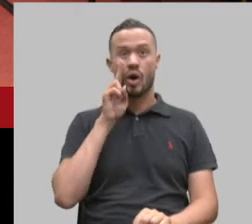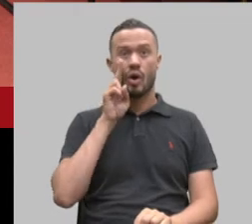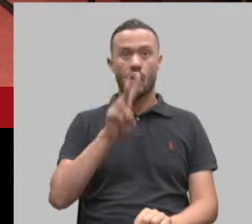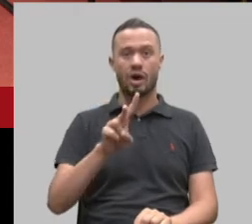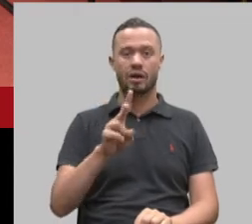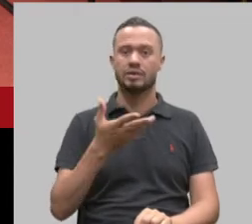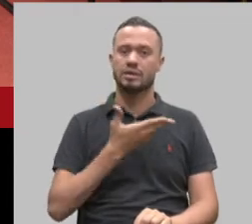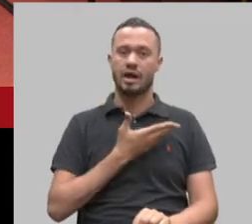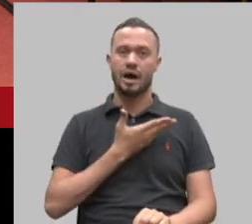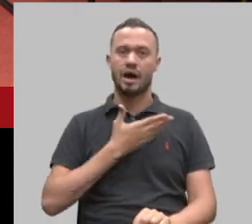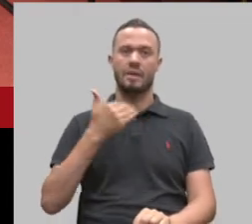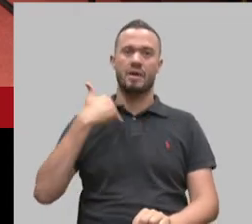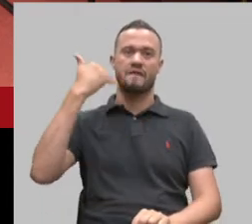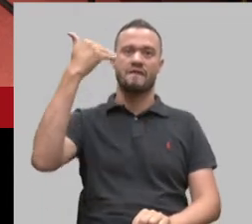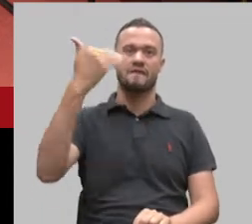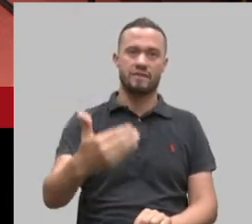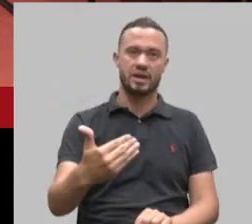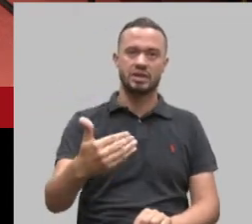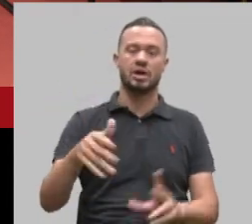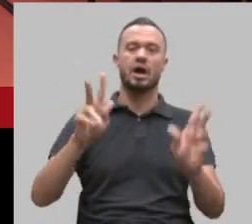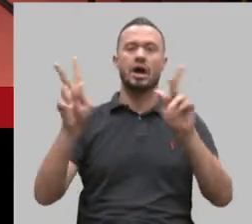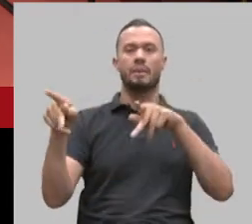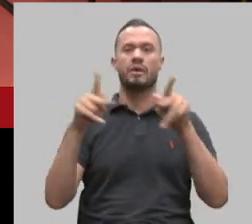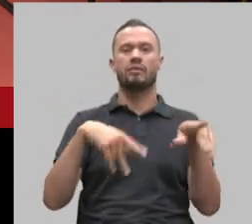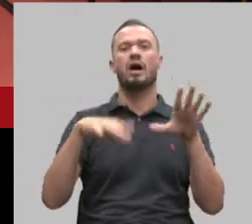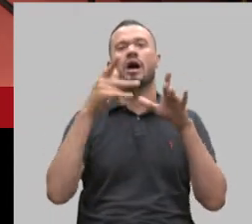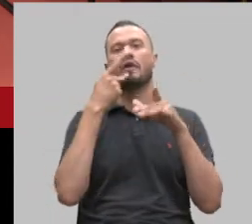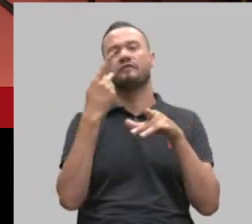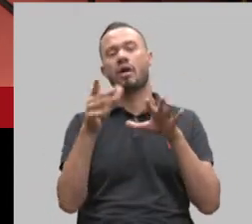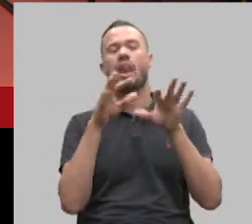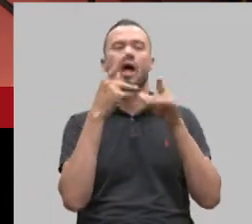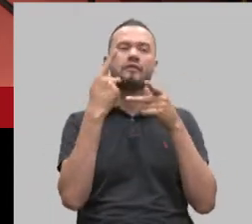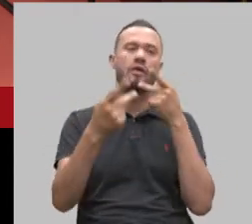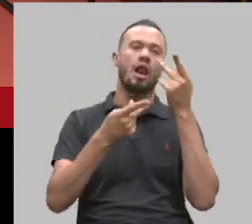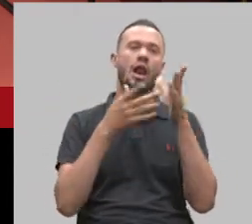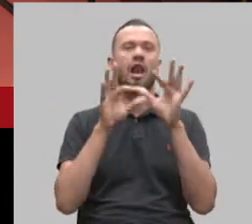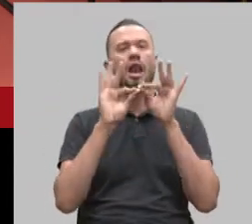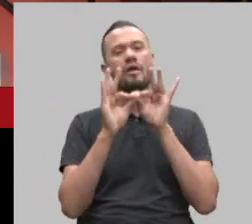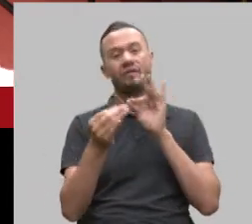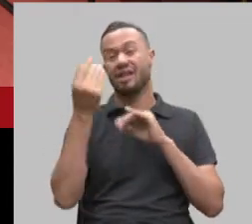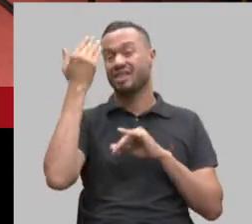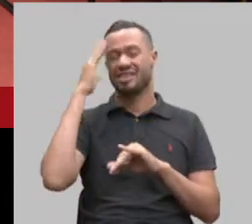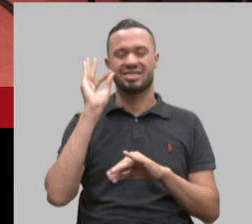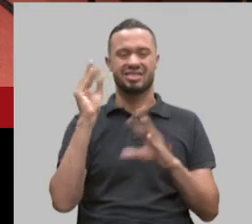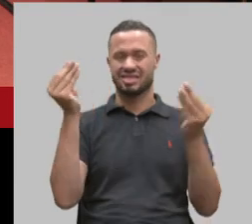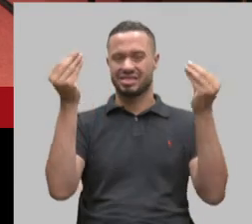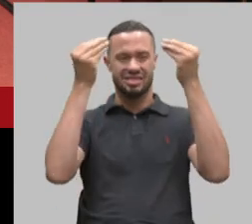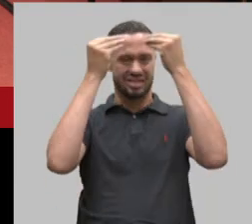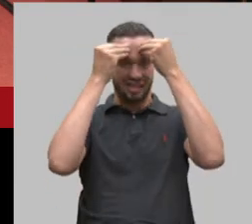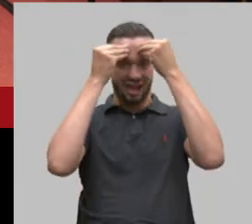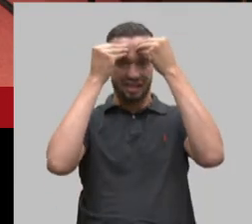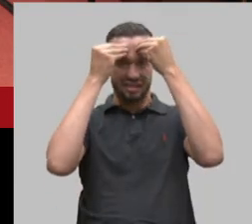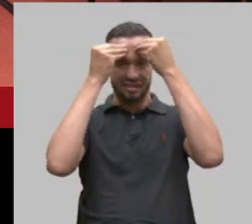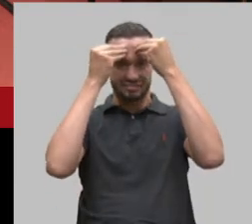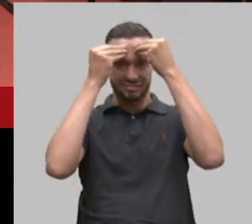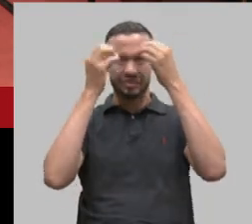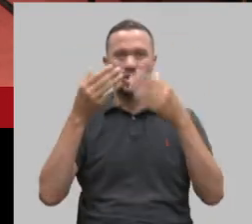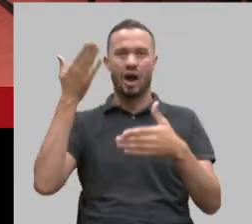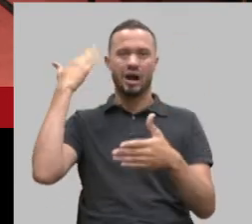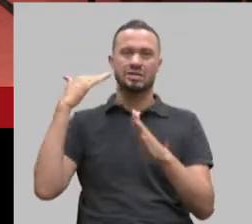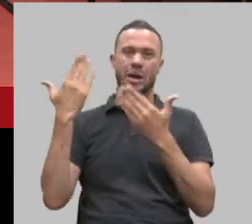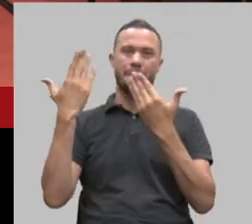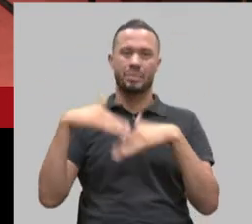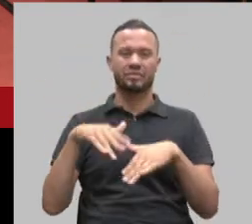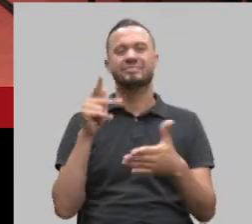frente enquanto o professor vai falar várias coisas que você mal mal vai entender e só decorar antes da prova isso é realmente